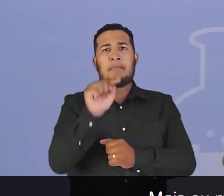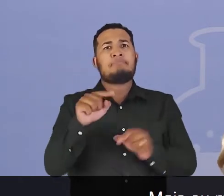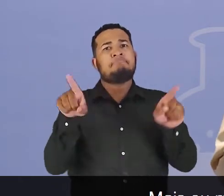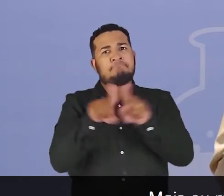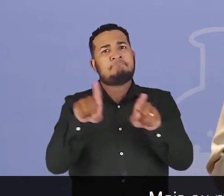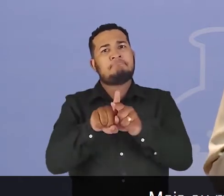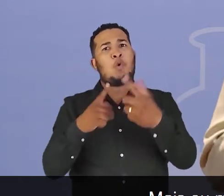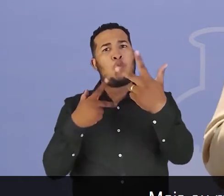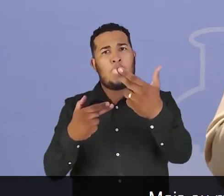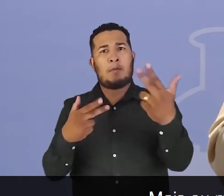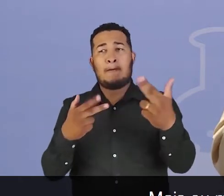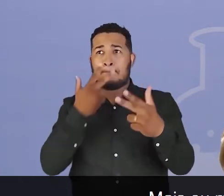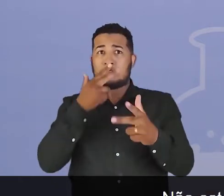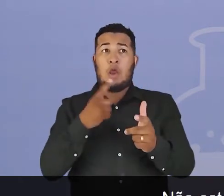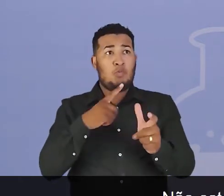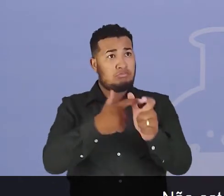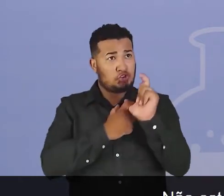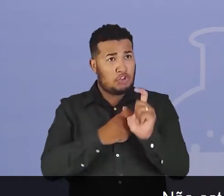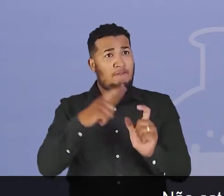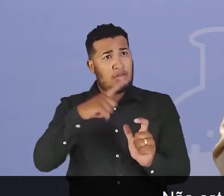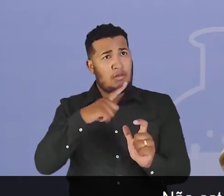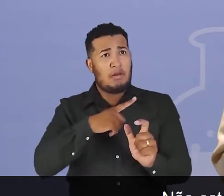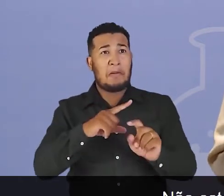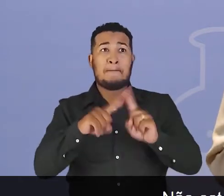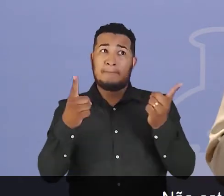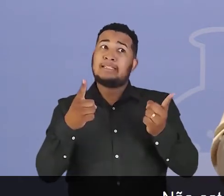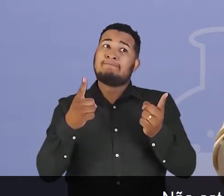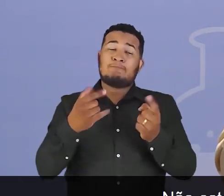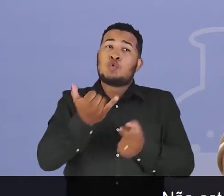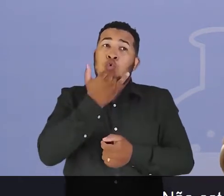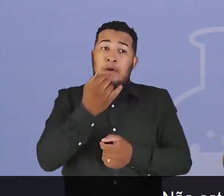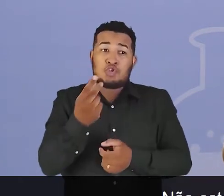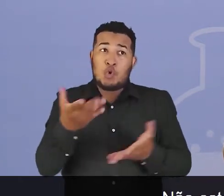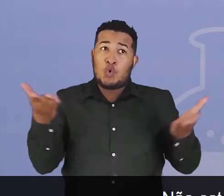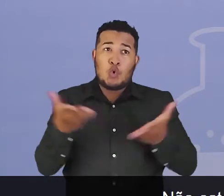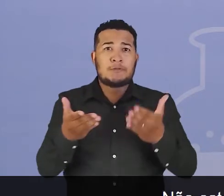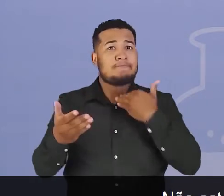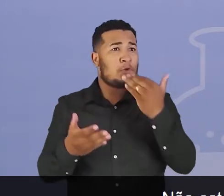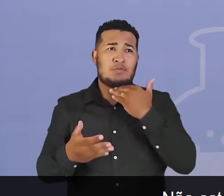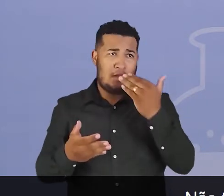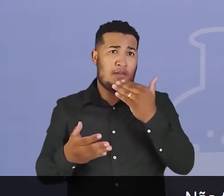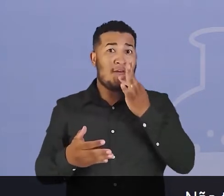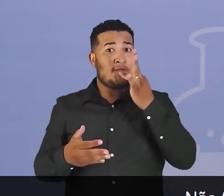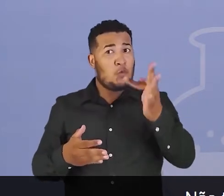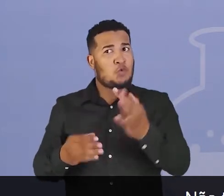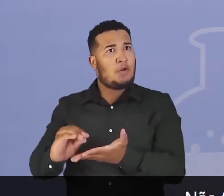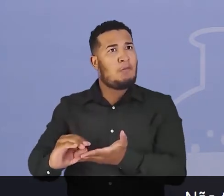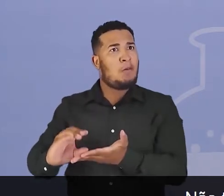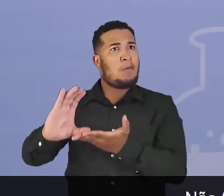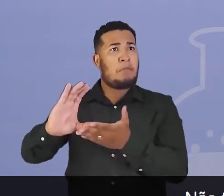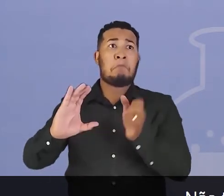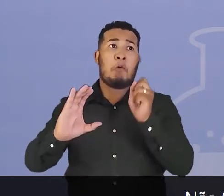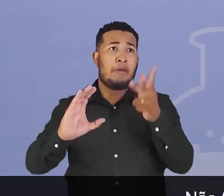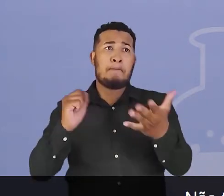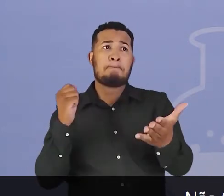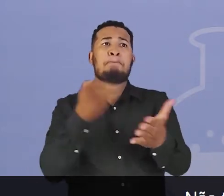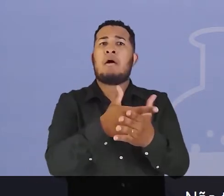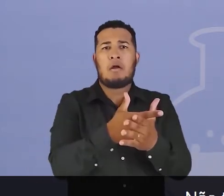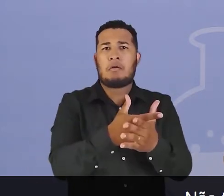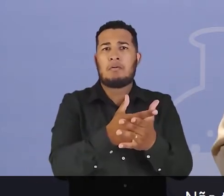outros países também. Não estavam negando a dívida, mas estavam dizendo claramente, não tenho condições de pagar